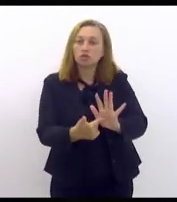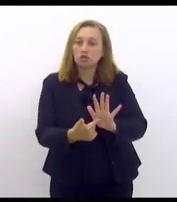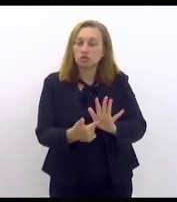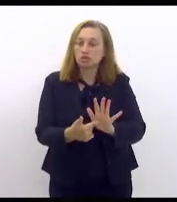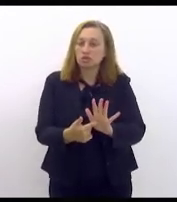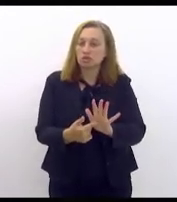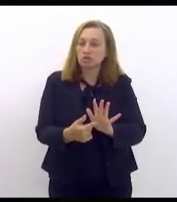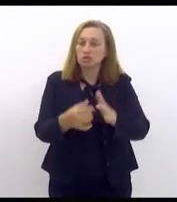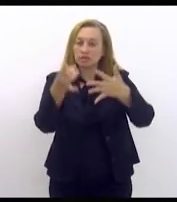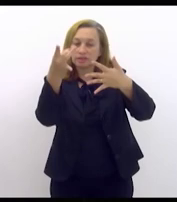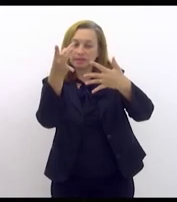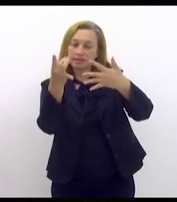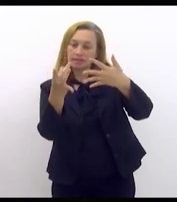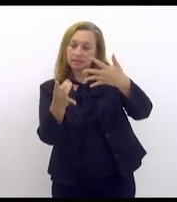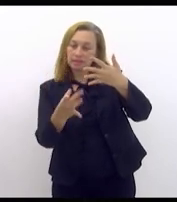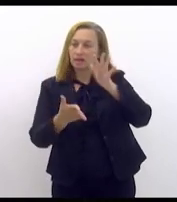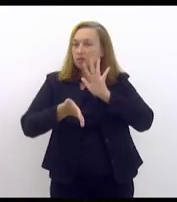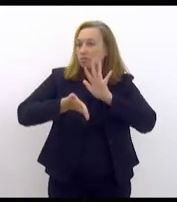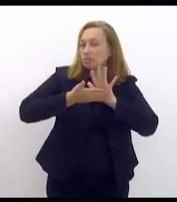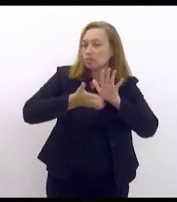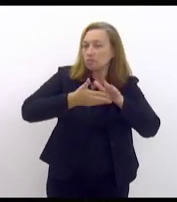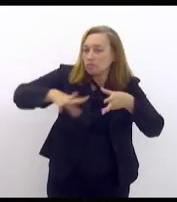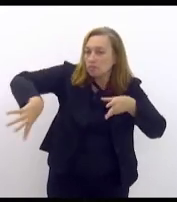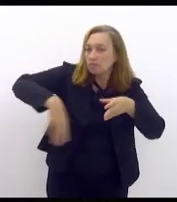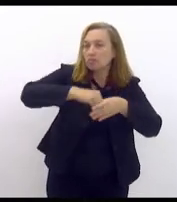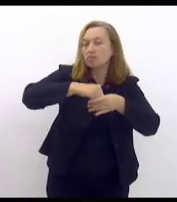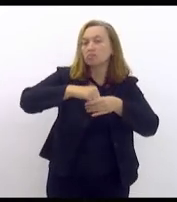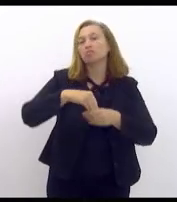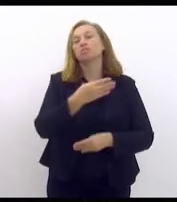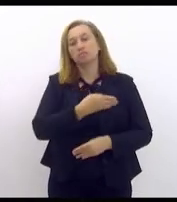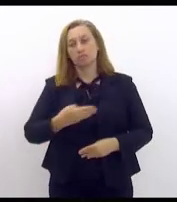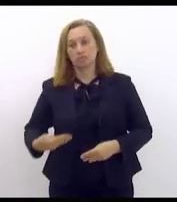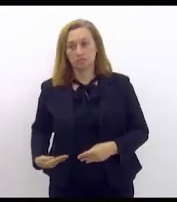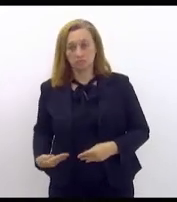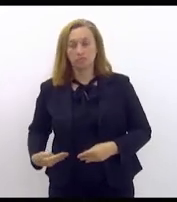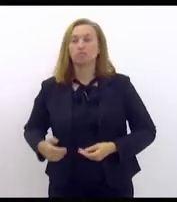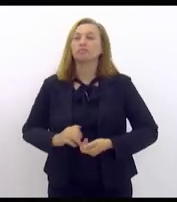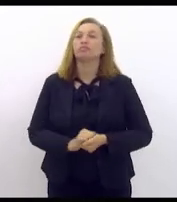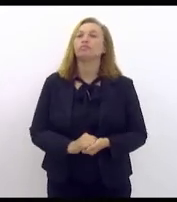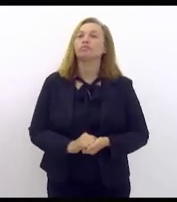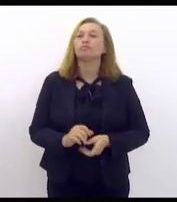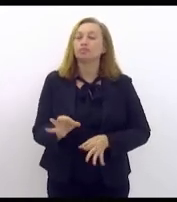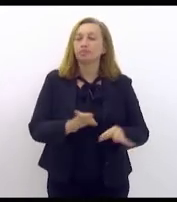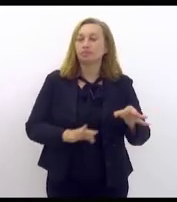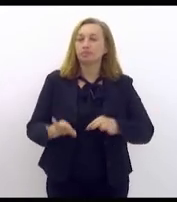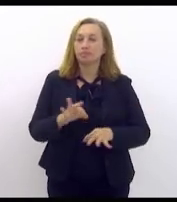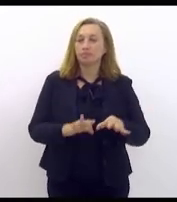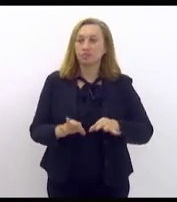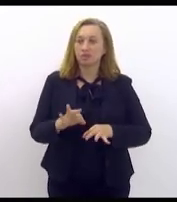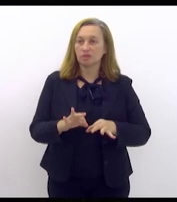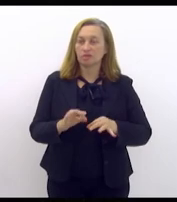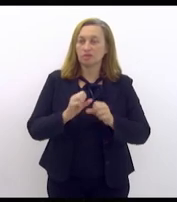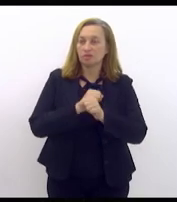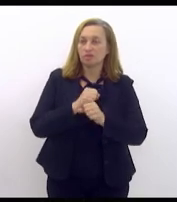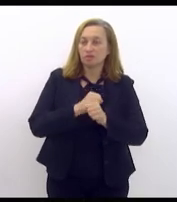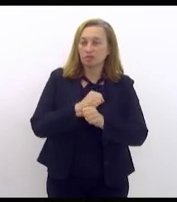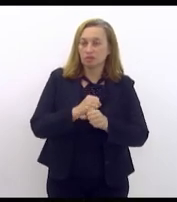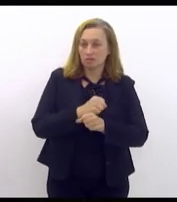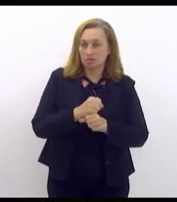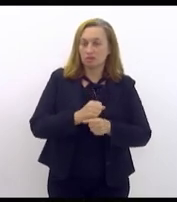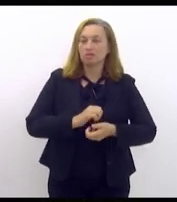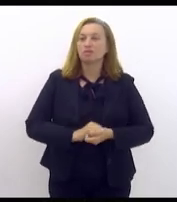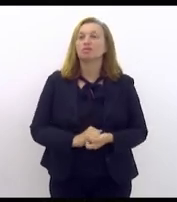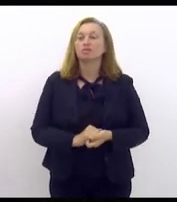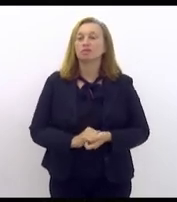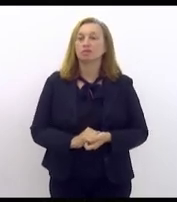e as macro-propostas a serem implementadas pelos governos através dos planos plurianuais. Nós, da bancada